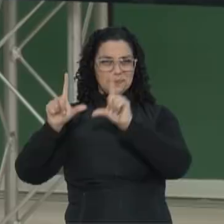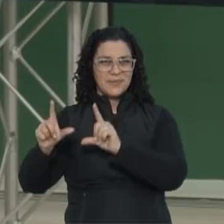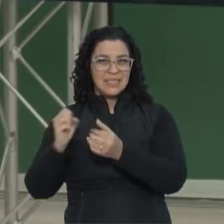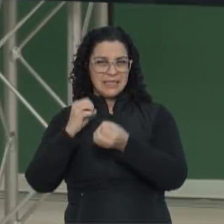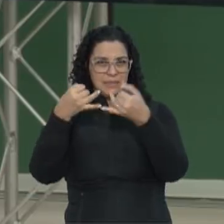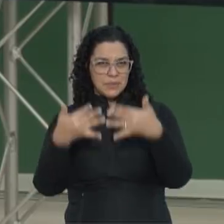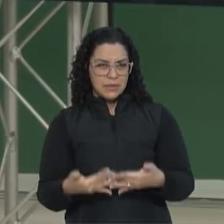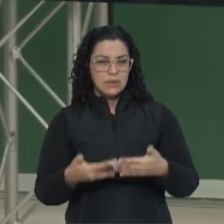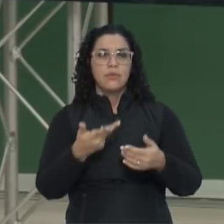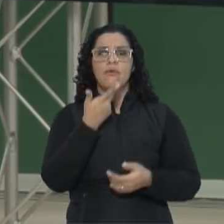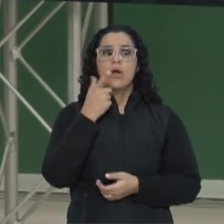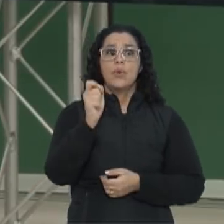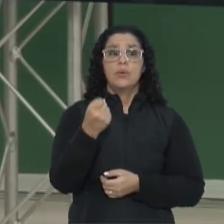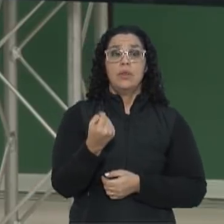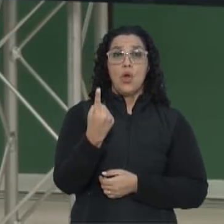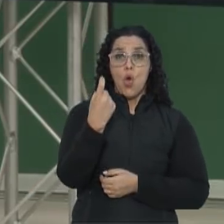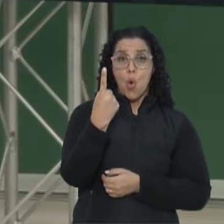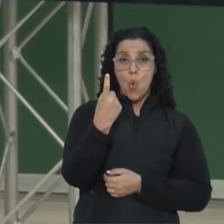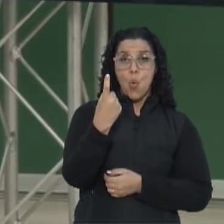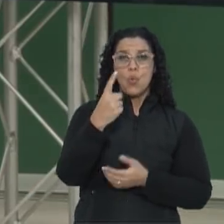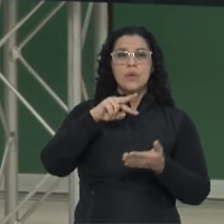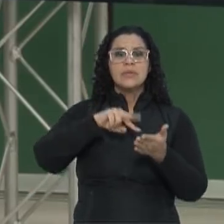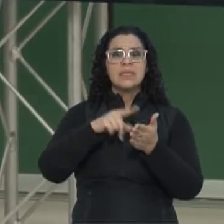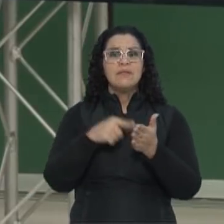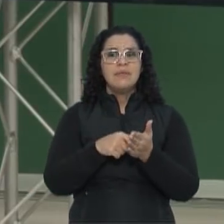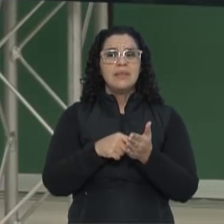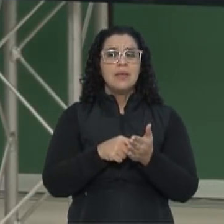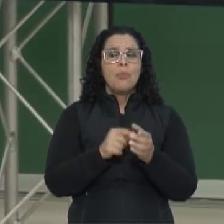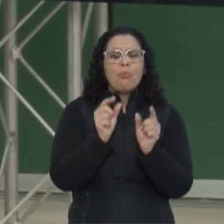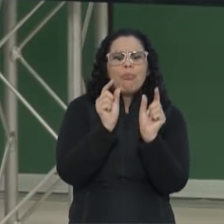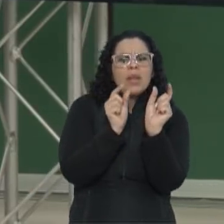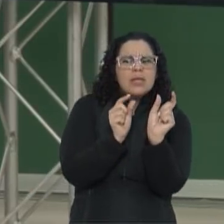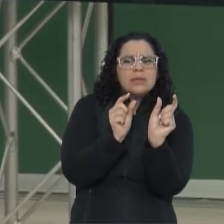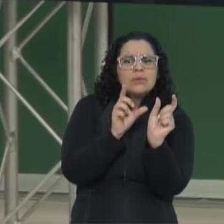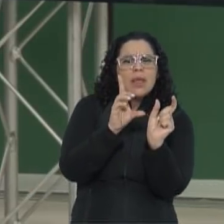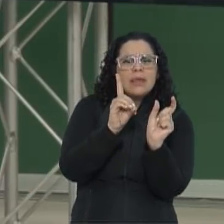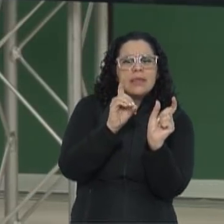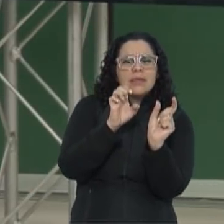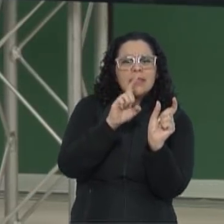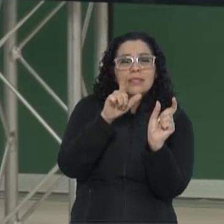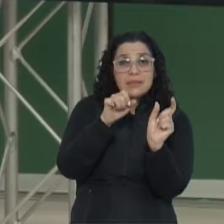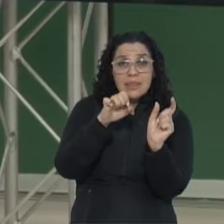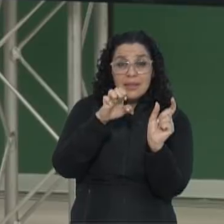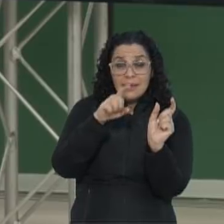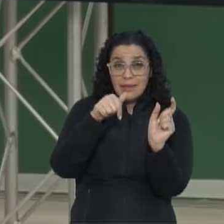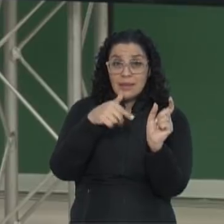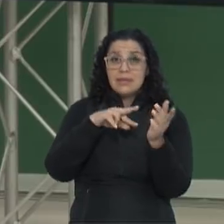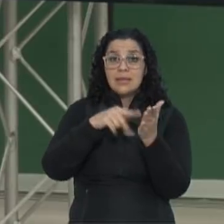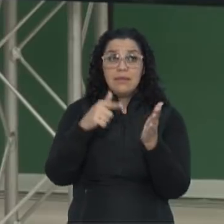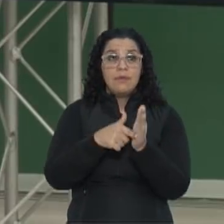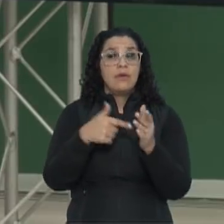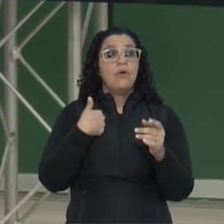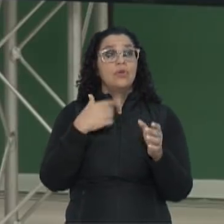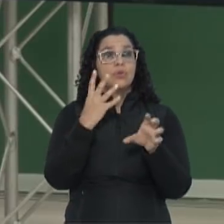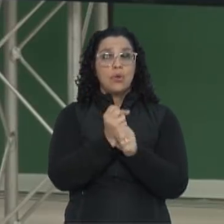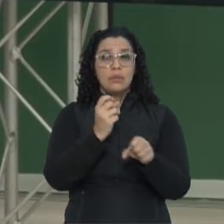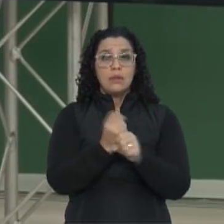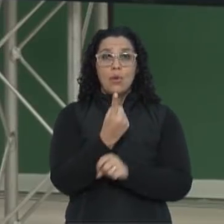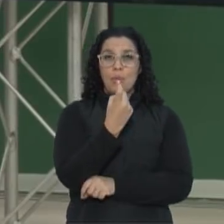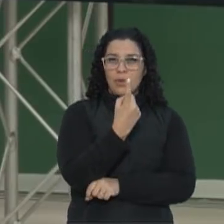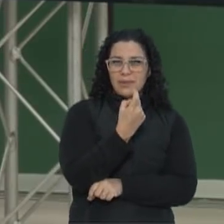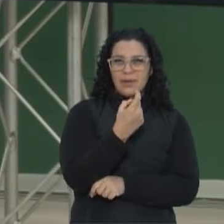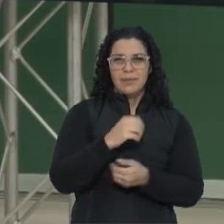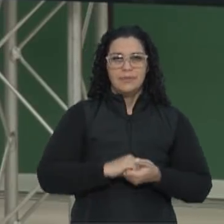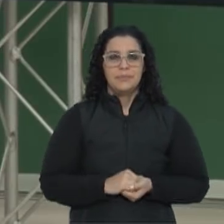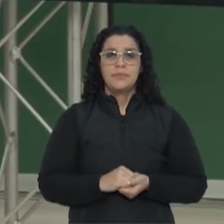se eu fosse 1/10 da dezena, não é assim? Se eu pegar uma dezena e dividir em 10 partes, vou ter uma